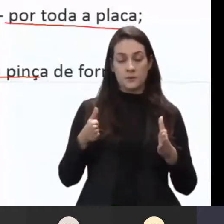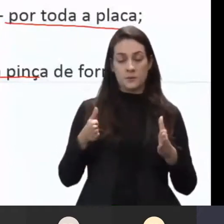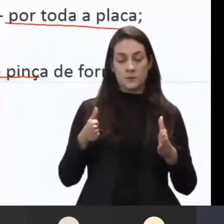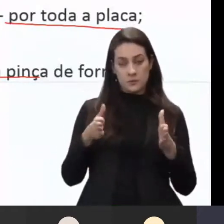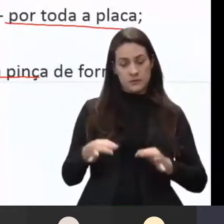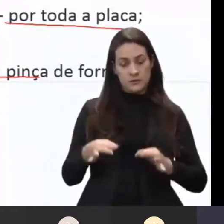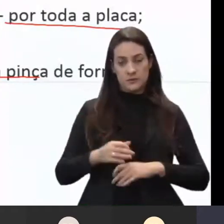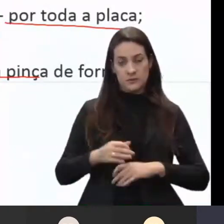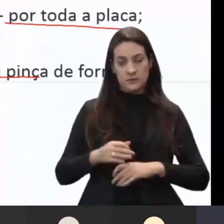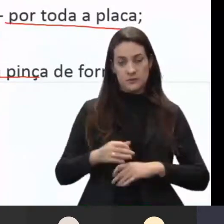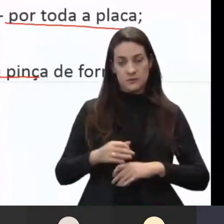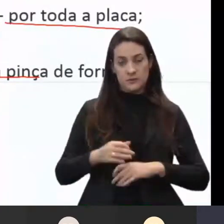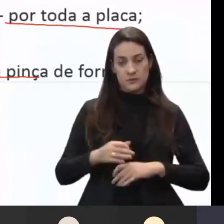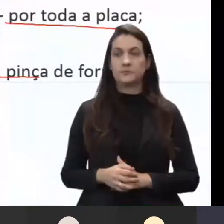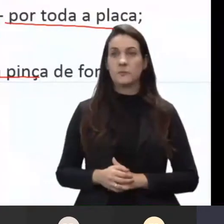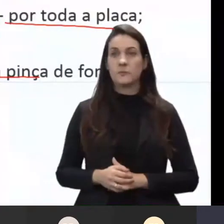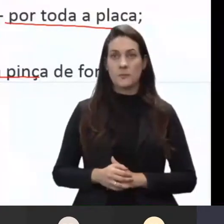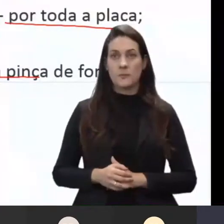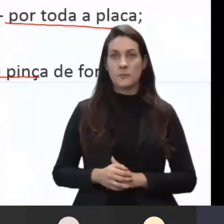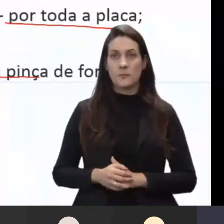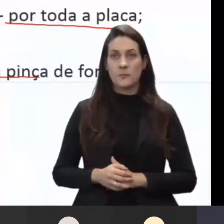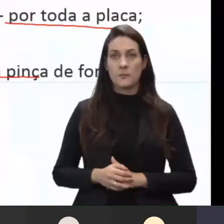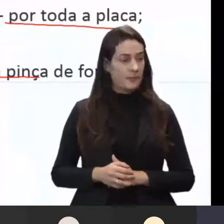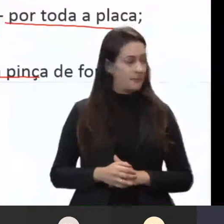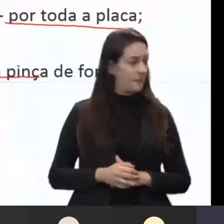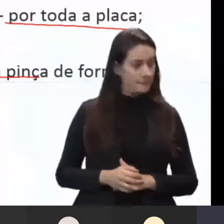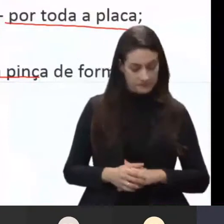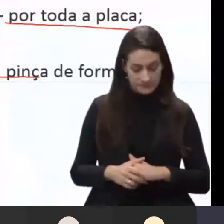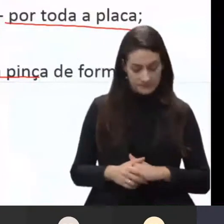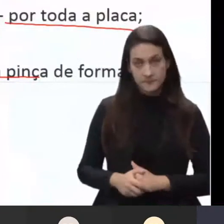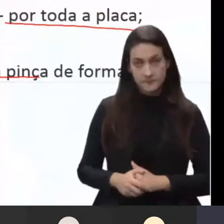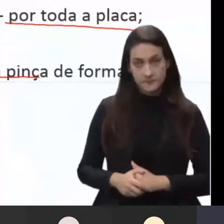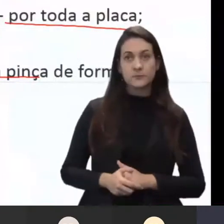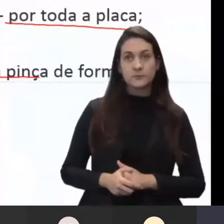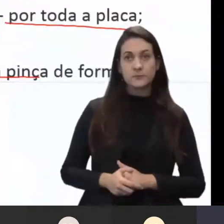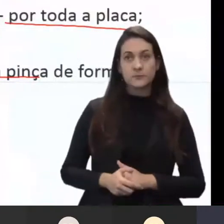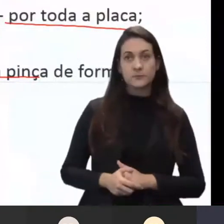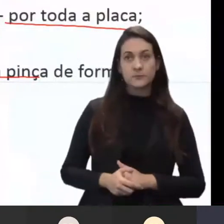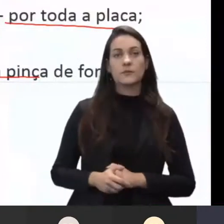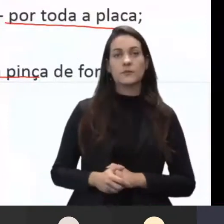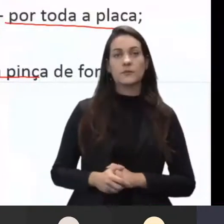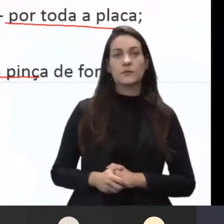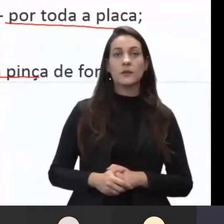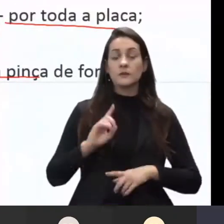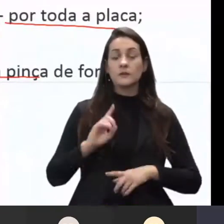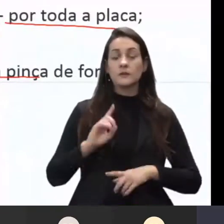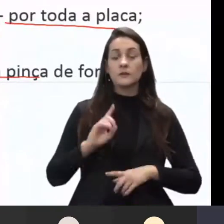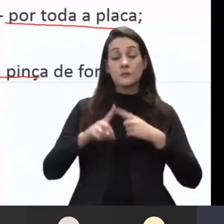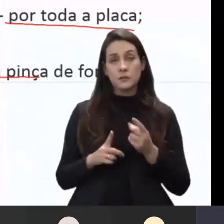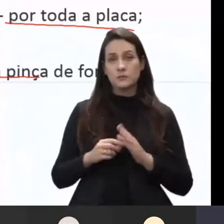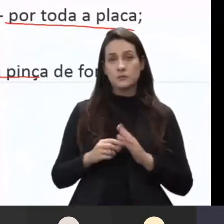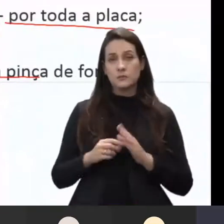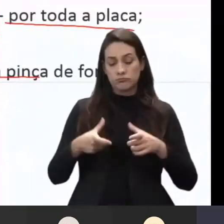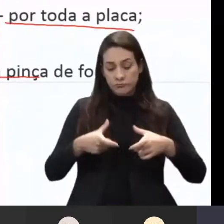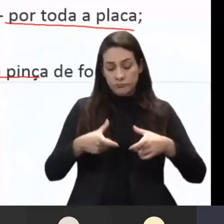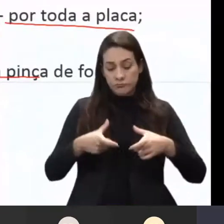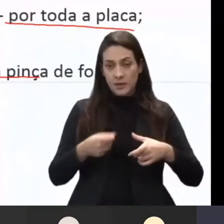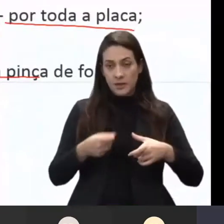aí para que eles fiquem aí distribuídos de forma uniforme. E aí, depois que você